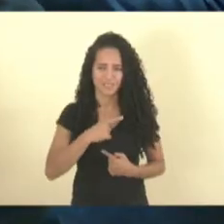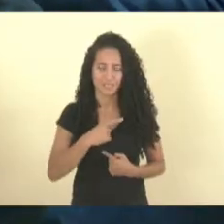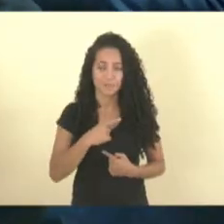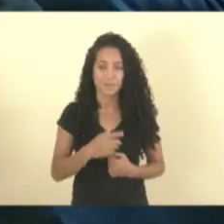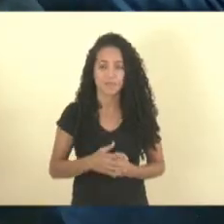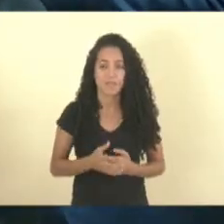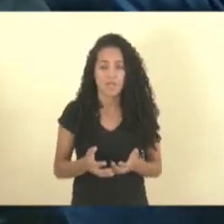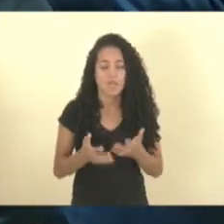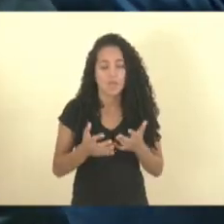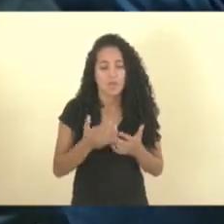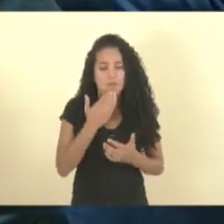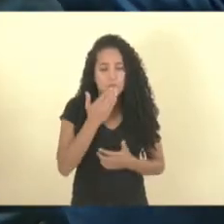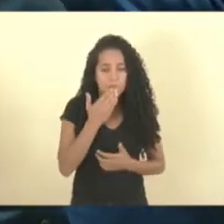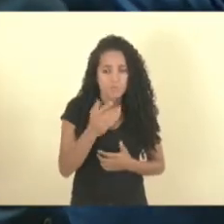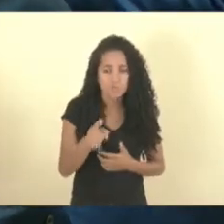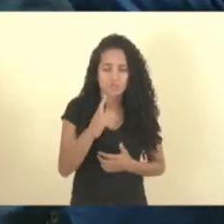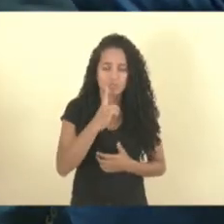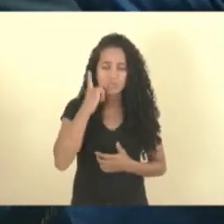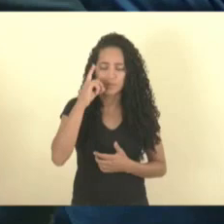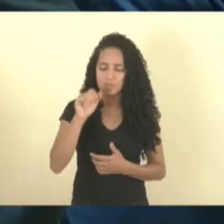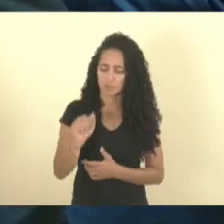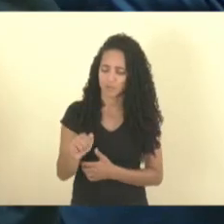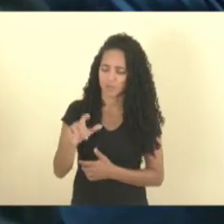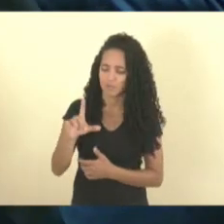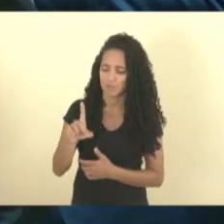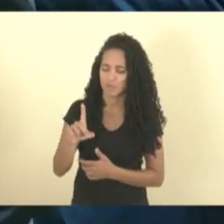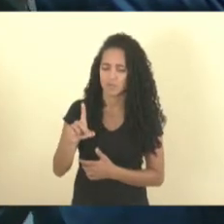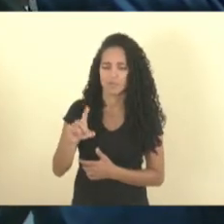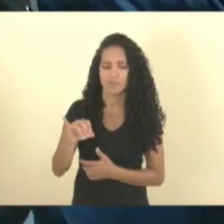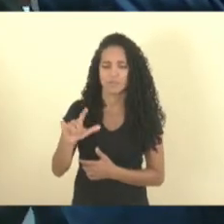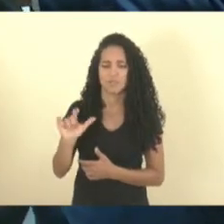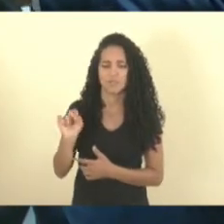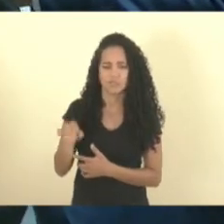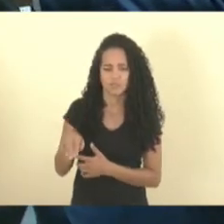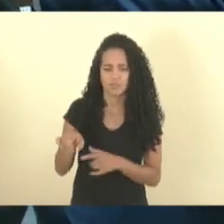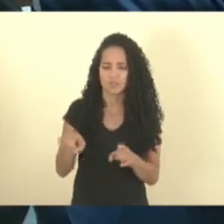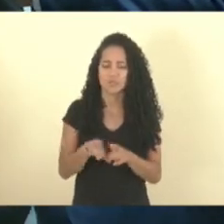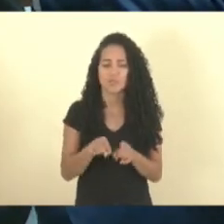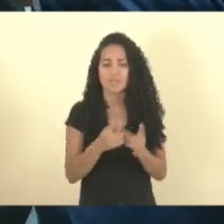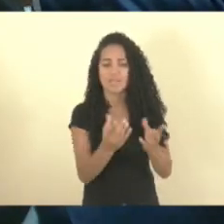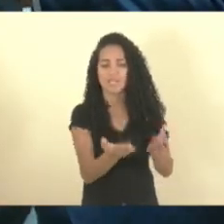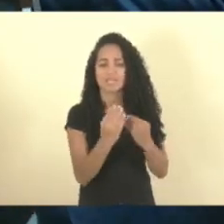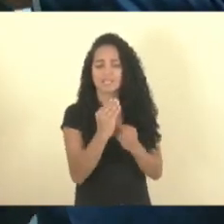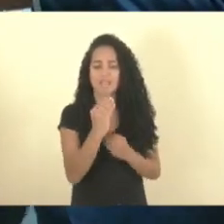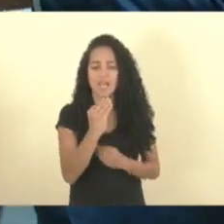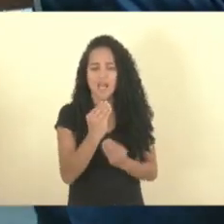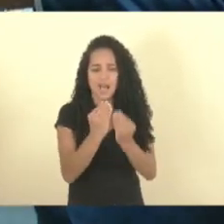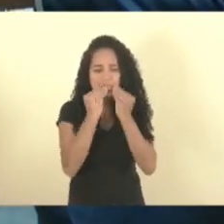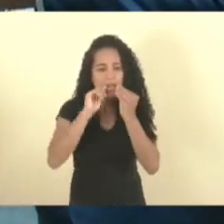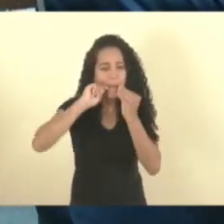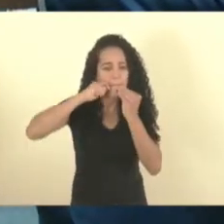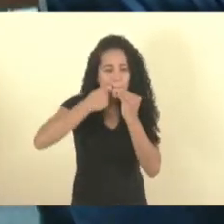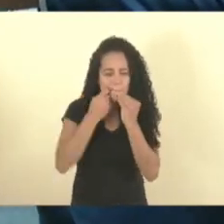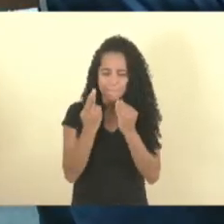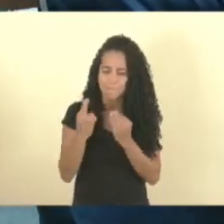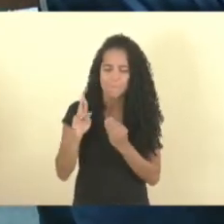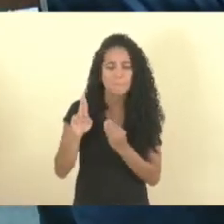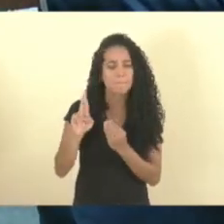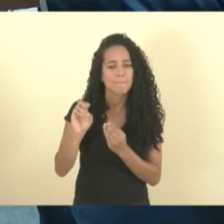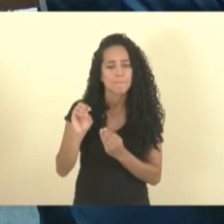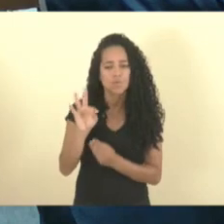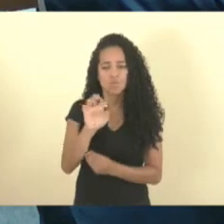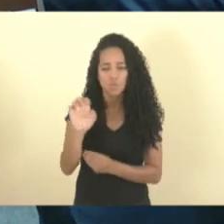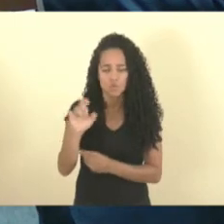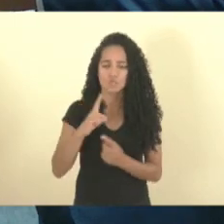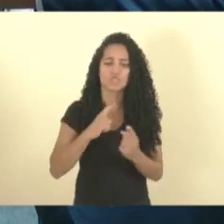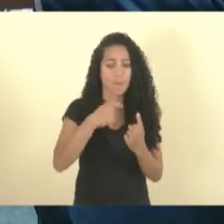gostaria só de pedir ao deputado Adilson Espíndola que quando ele trouxer os brotes para a Assembleia, eu quero o brote de banana, porque